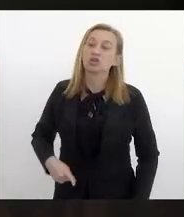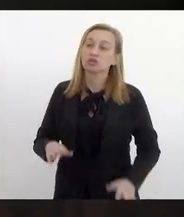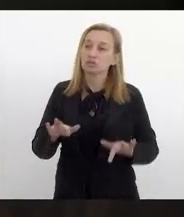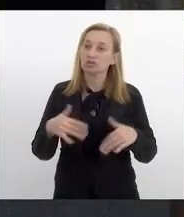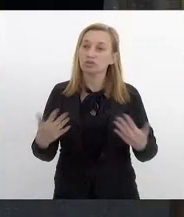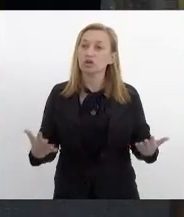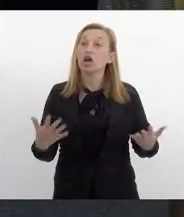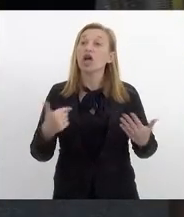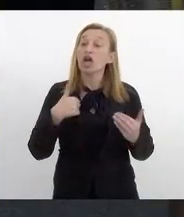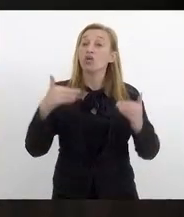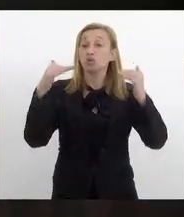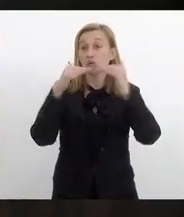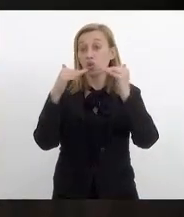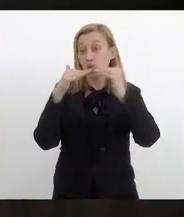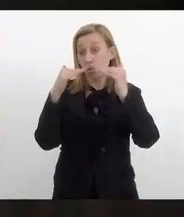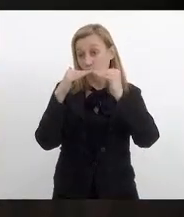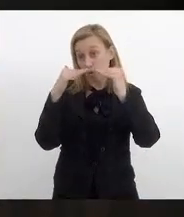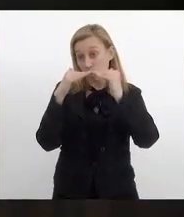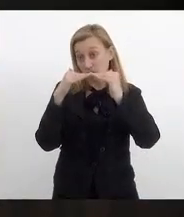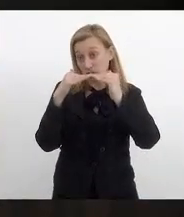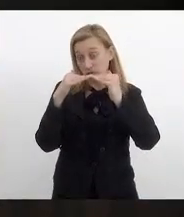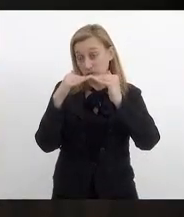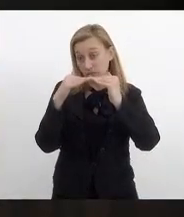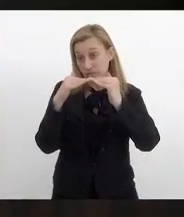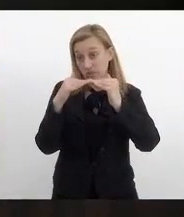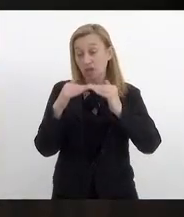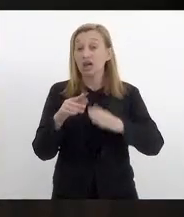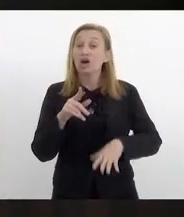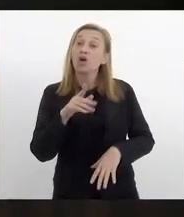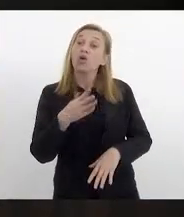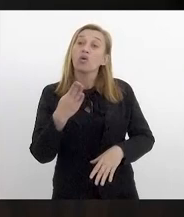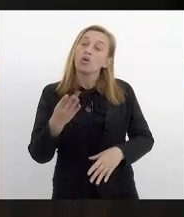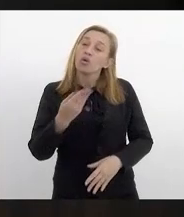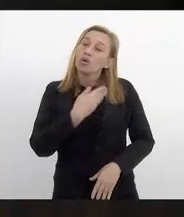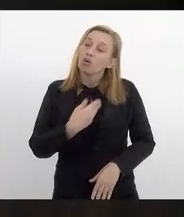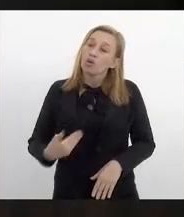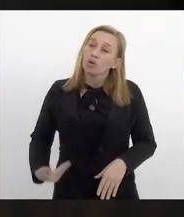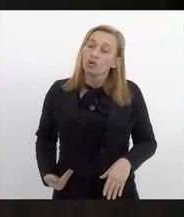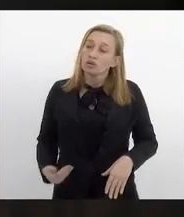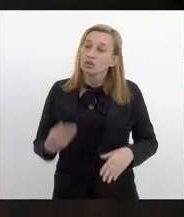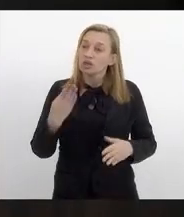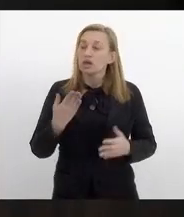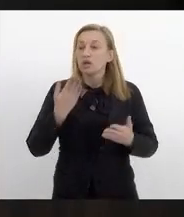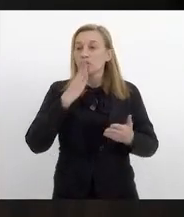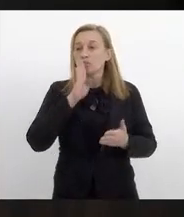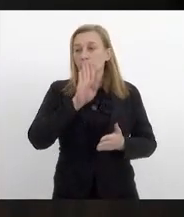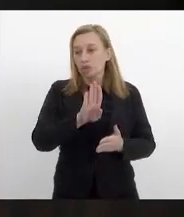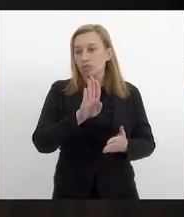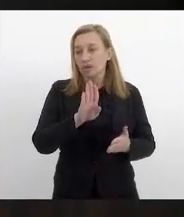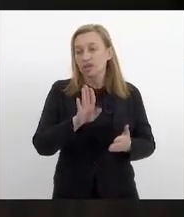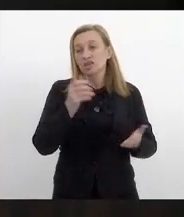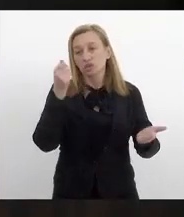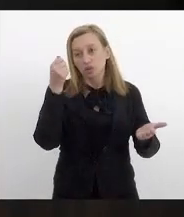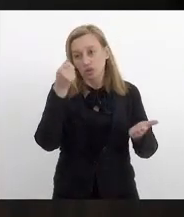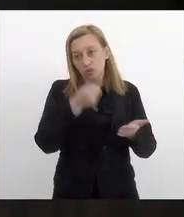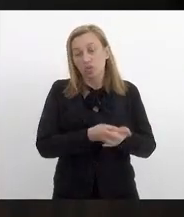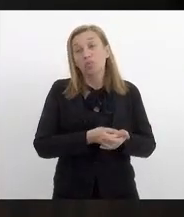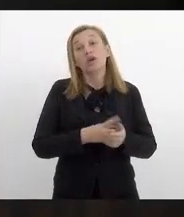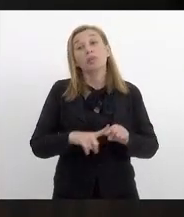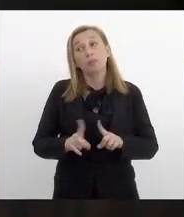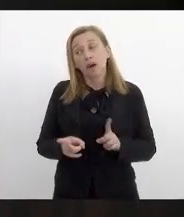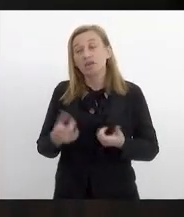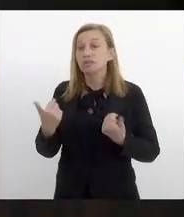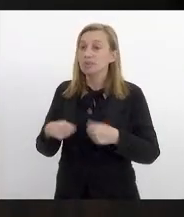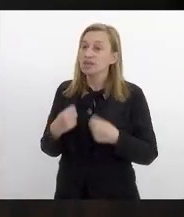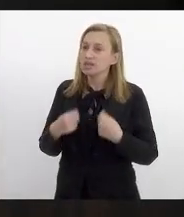Como tal, eu estou concordando, o governador presidente. Faz ou não. Ele está com compromisso de cumprir. Logicamente, tem que